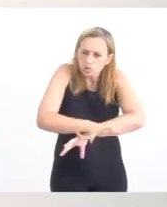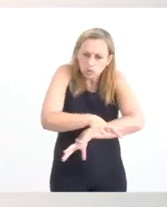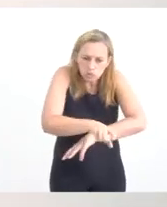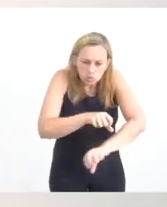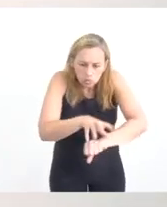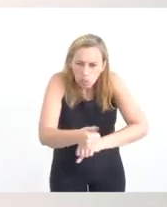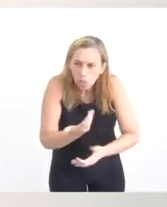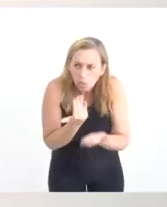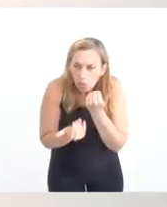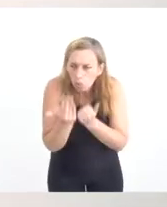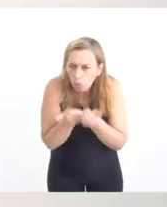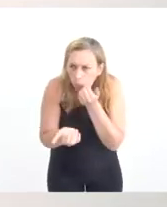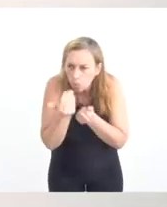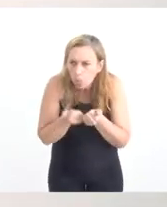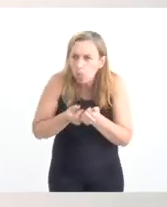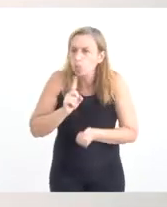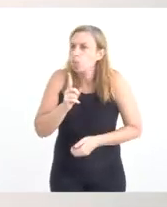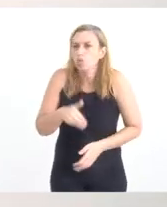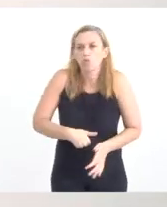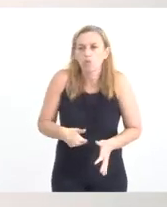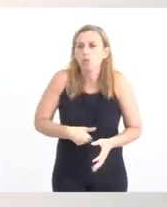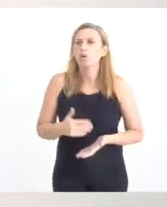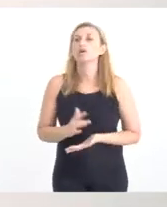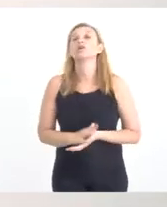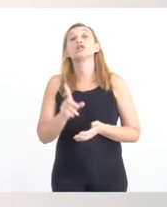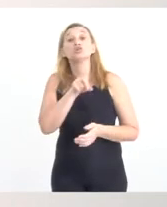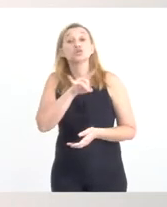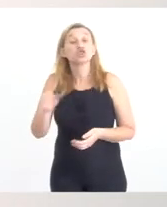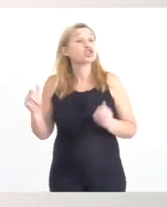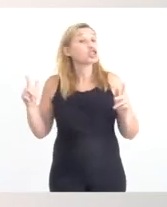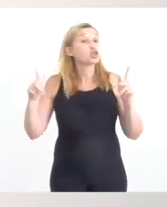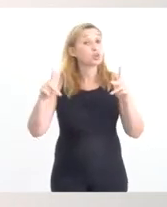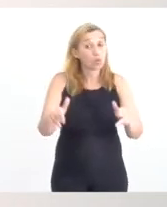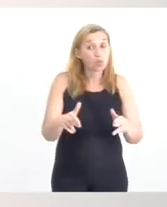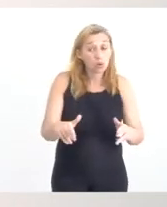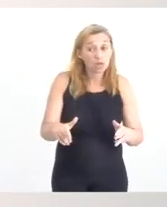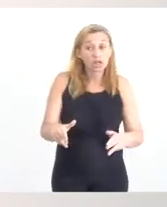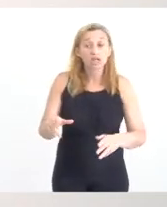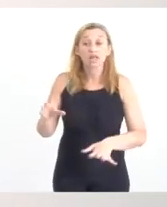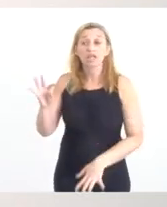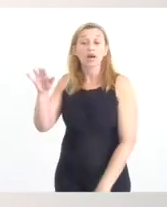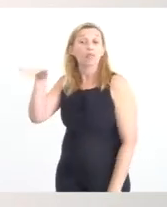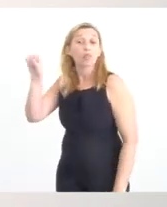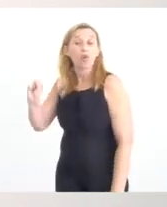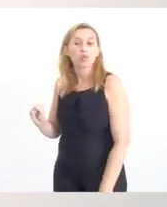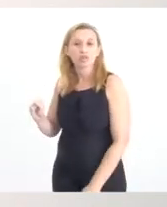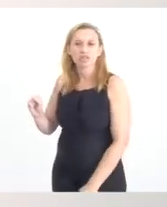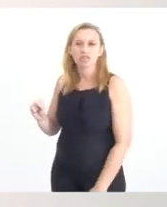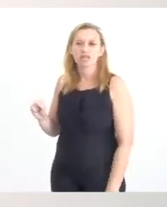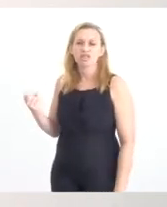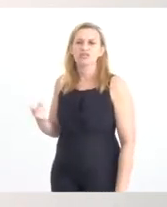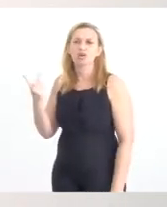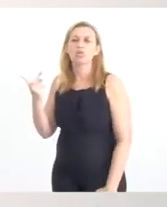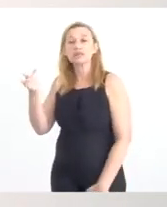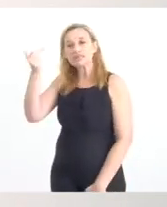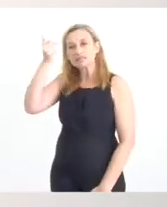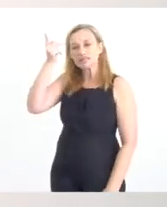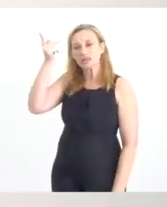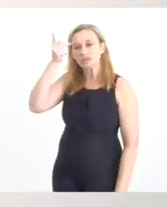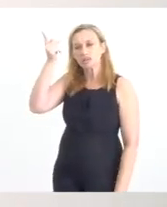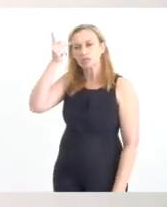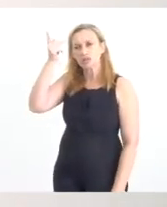roer hein e não passa fome e foi o mesmo dia que na bolsa de valores de São Paulo